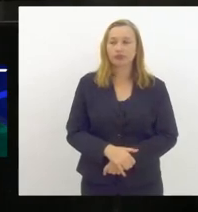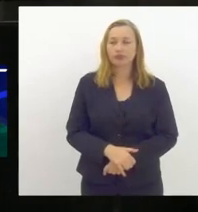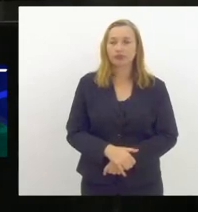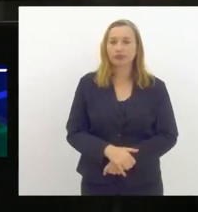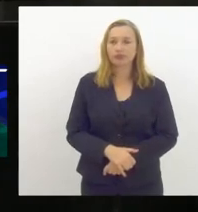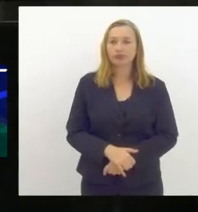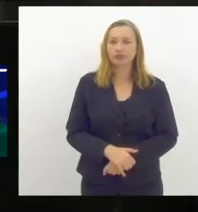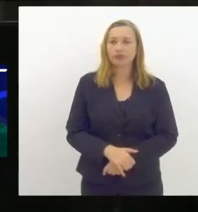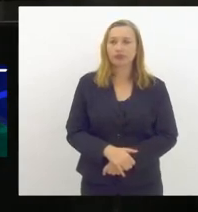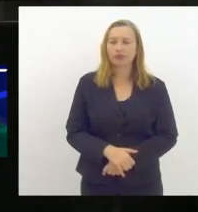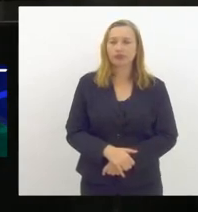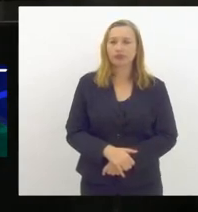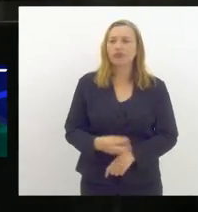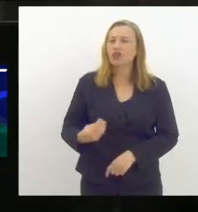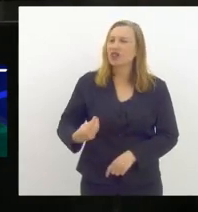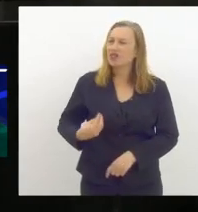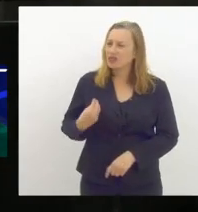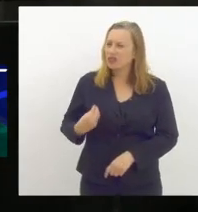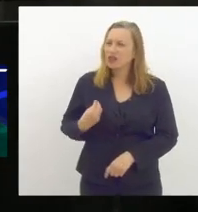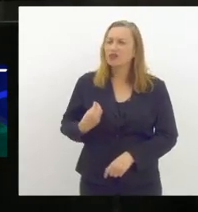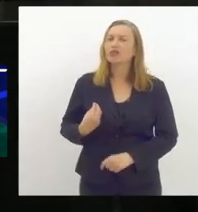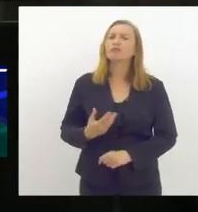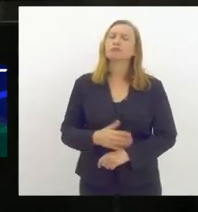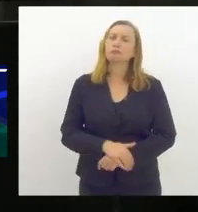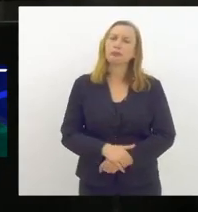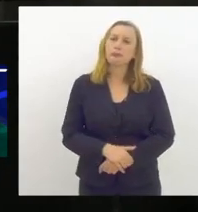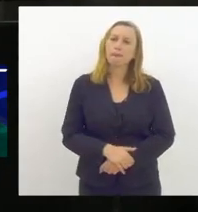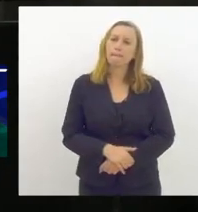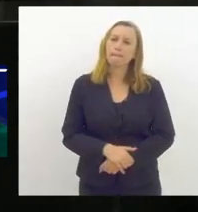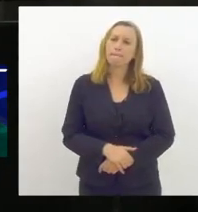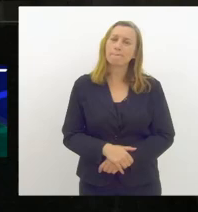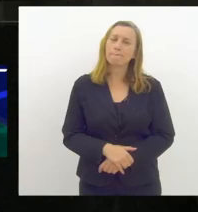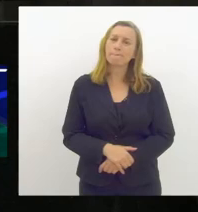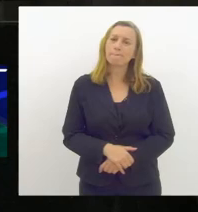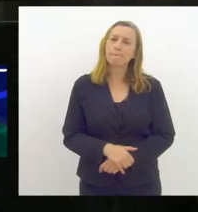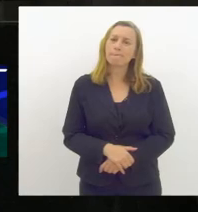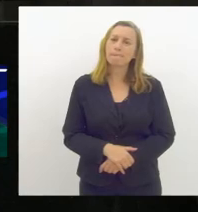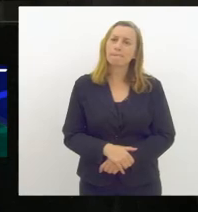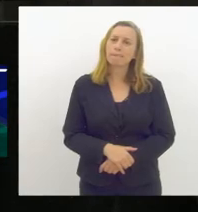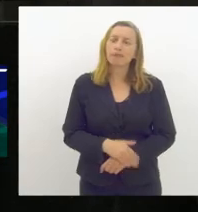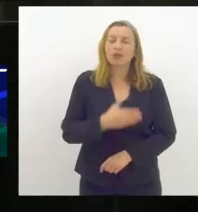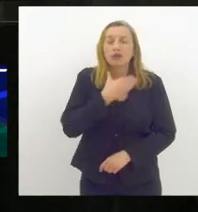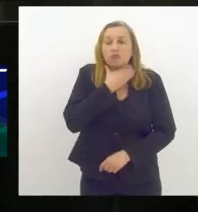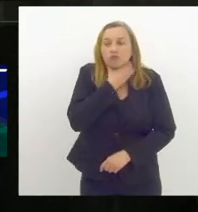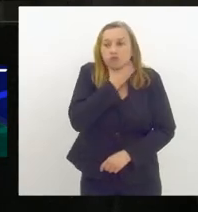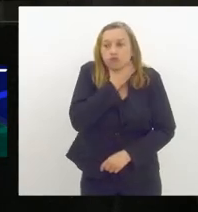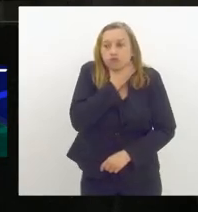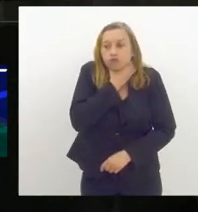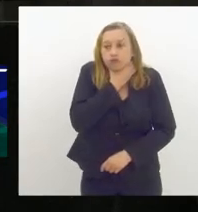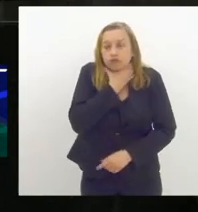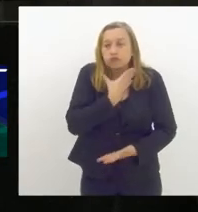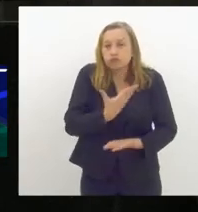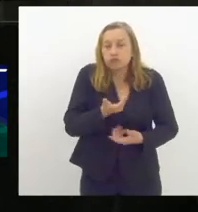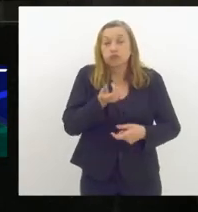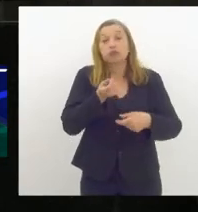viveu e ainda vive uma grave crise